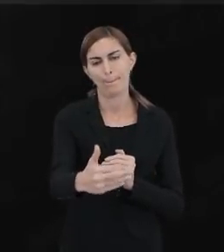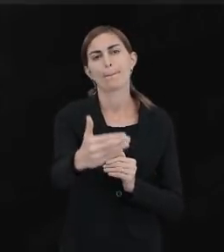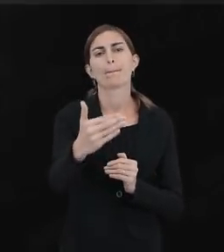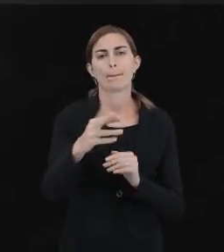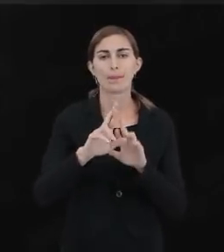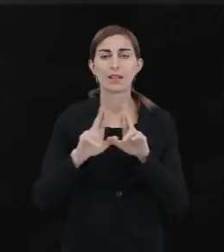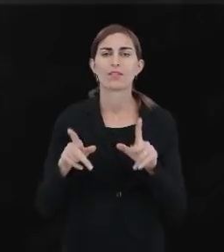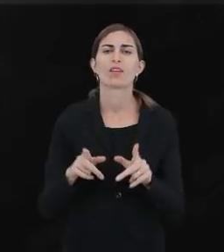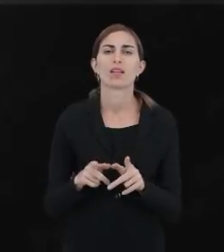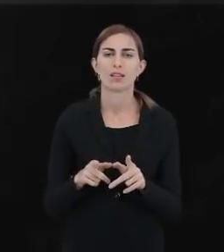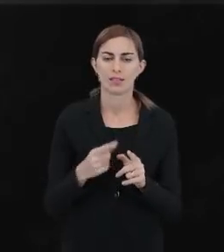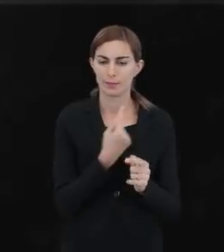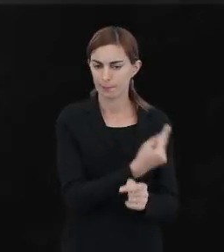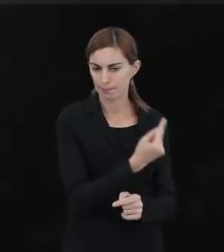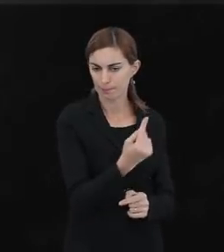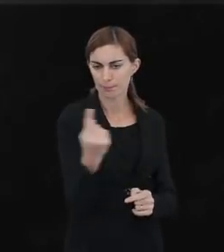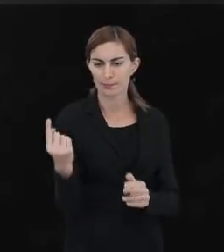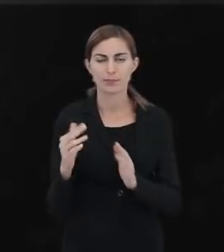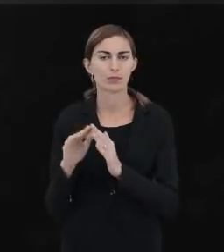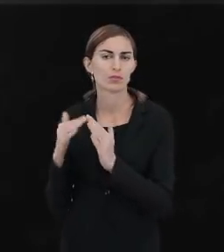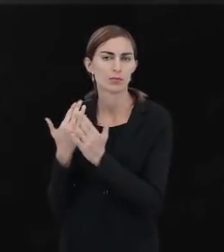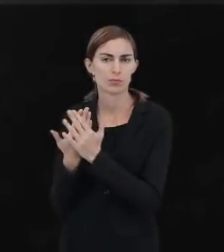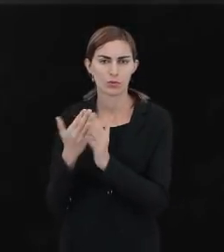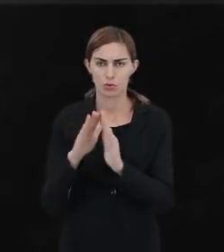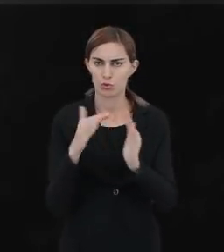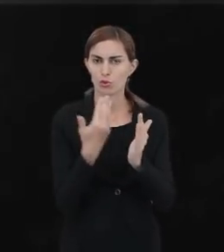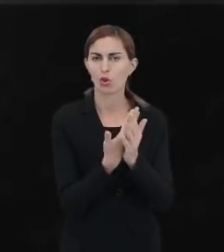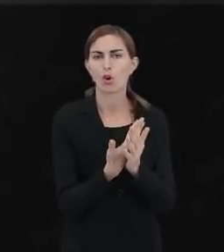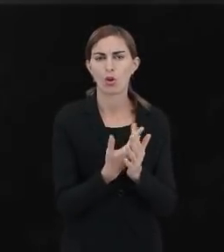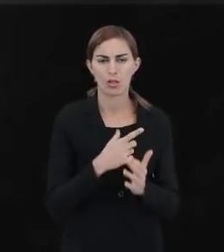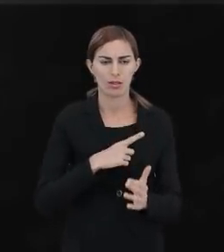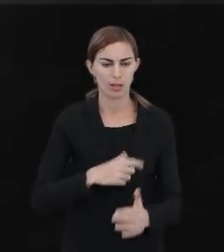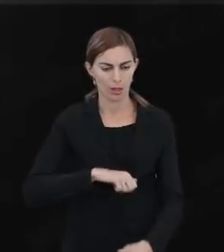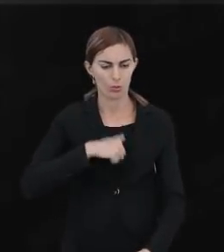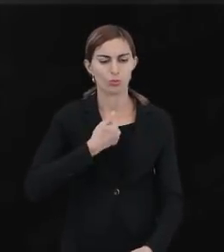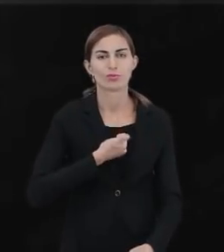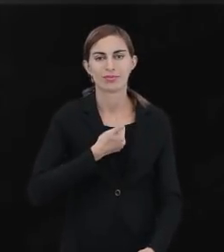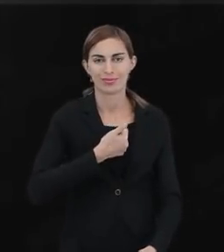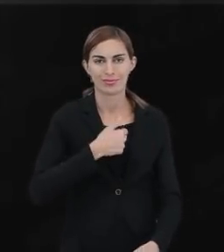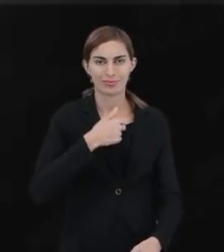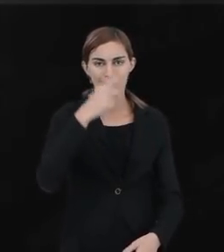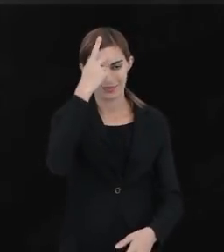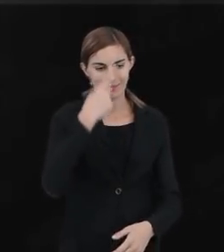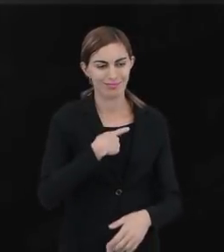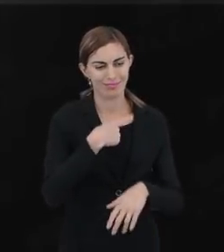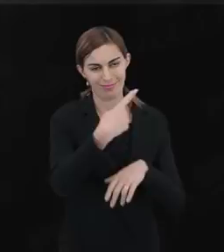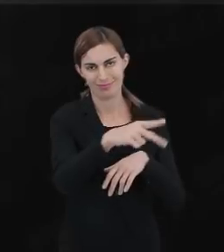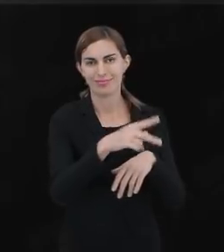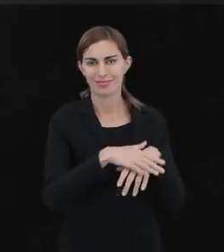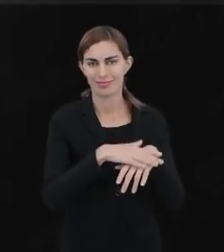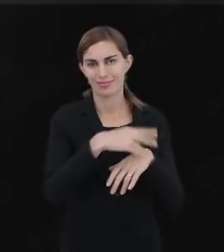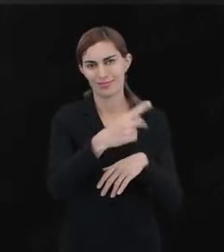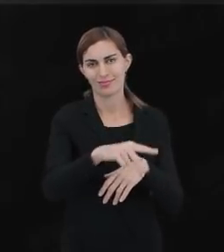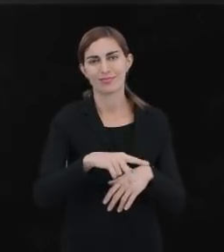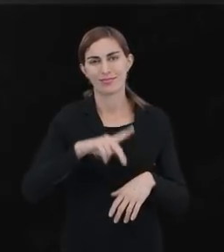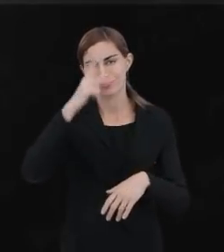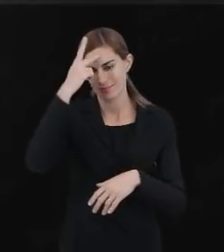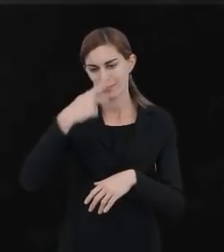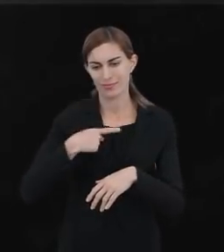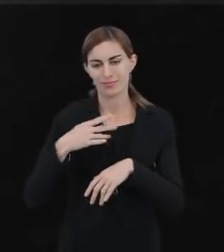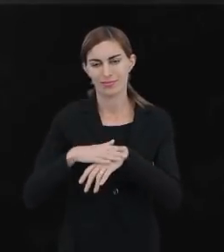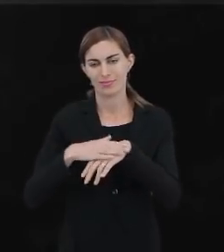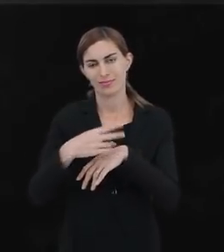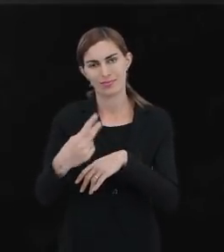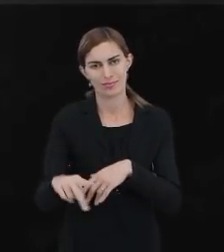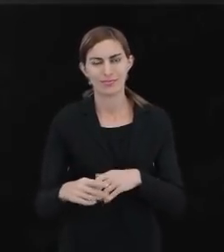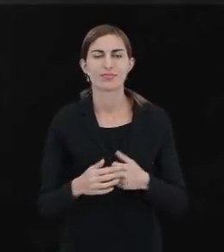diferença e cada escola deve ter a sua autonomia e às vezes nas conversas e nas palestras o